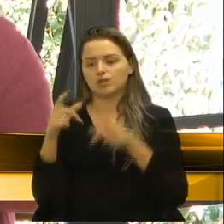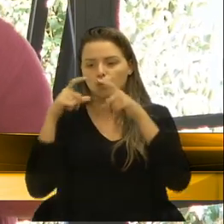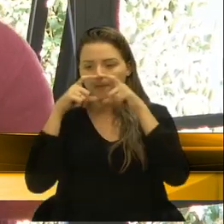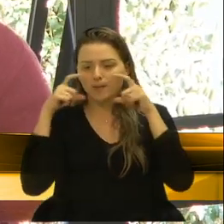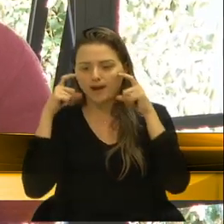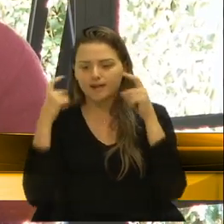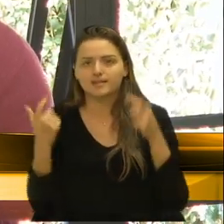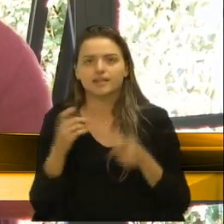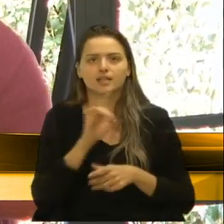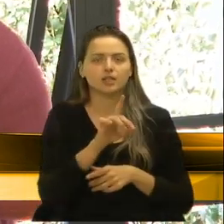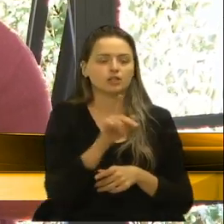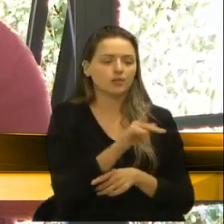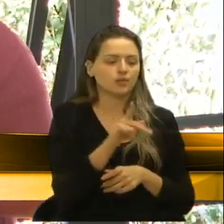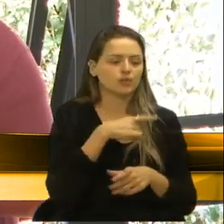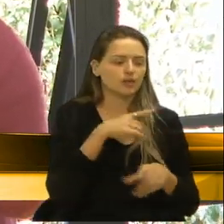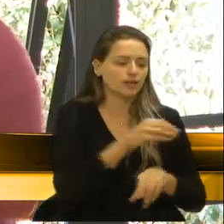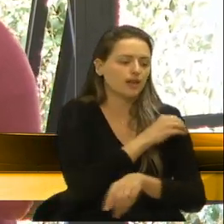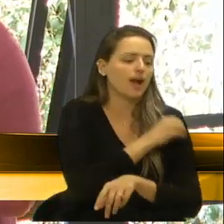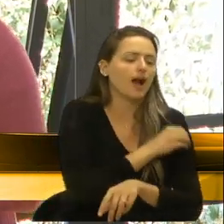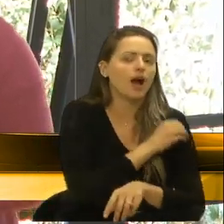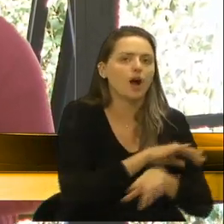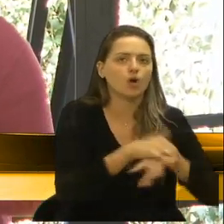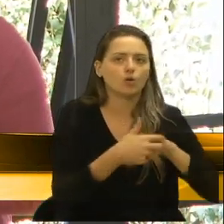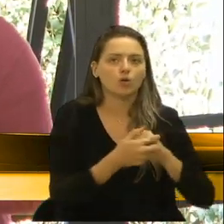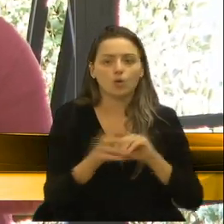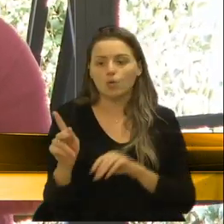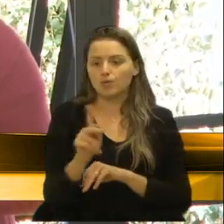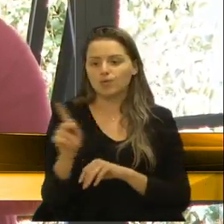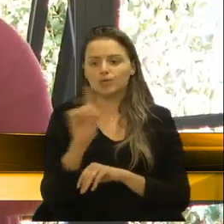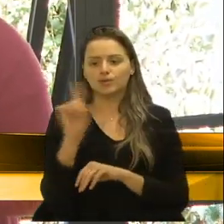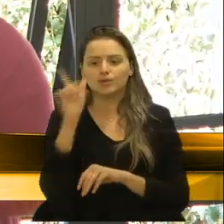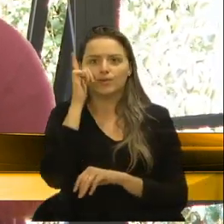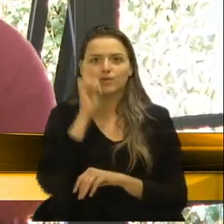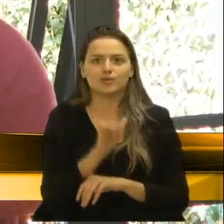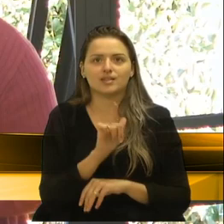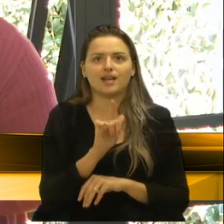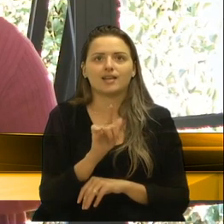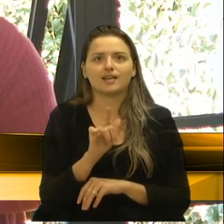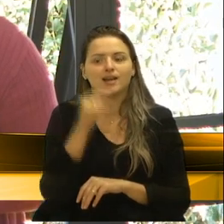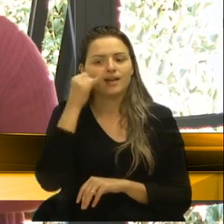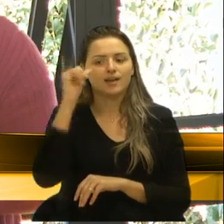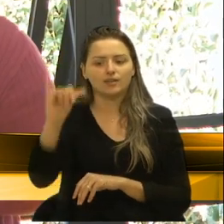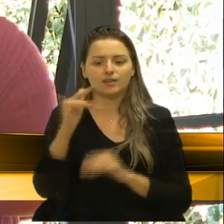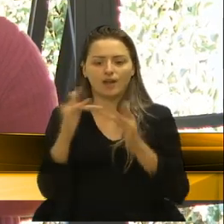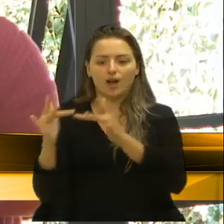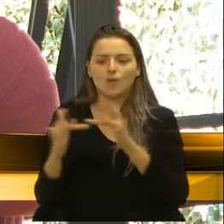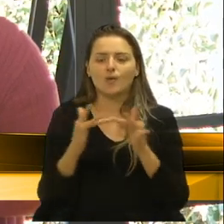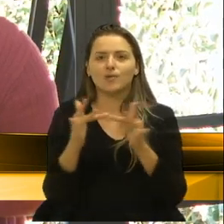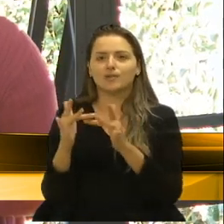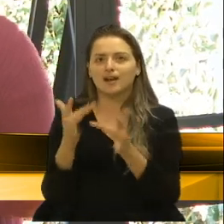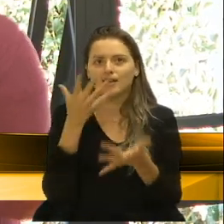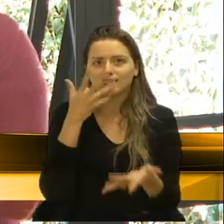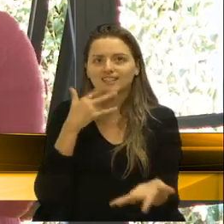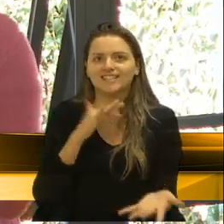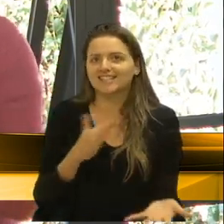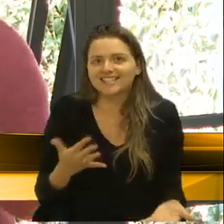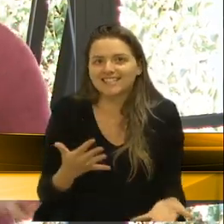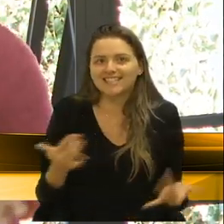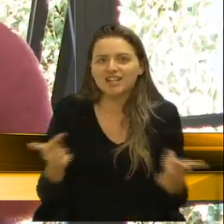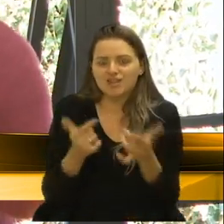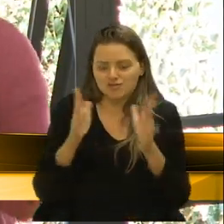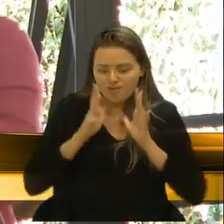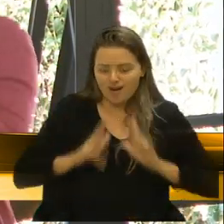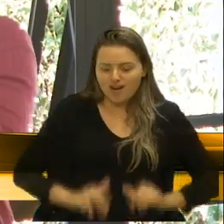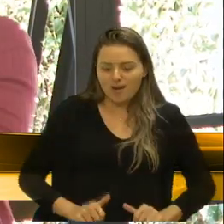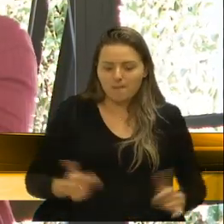basta o professor ter álcool gel. O professor não vai conseguir garantir realmente uma higiene total